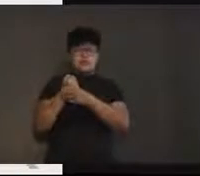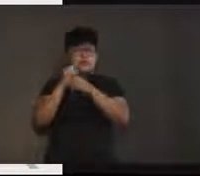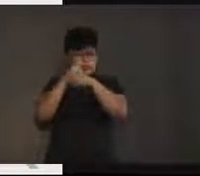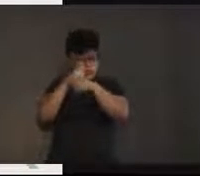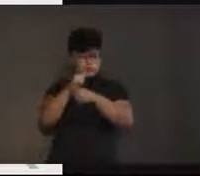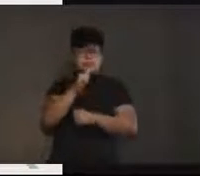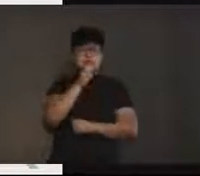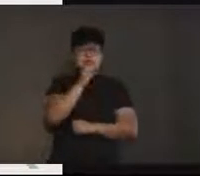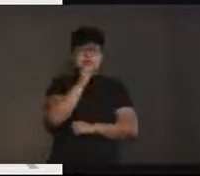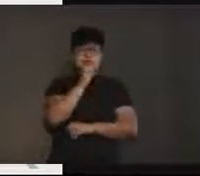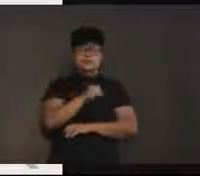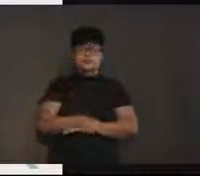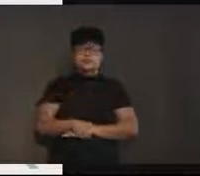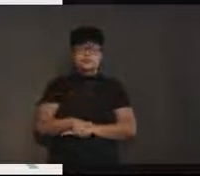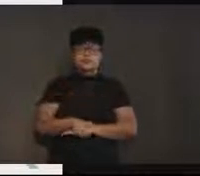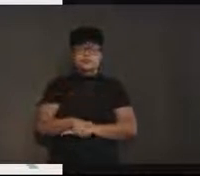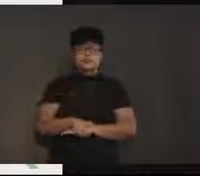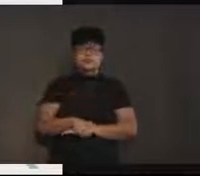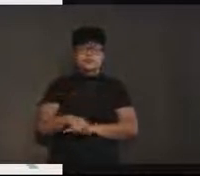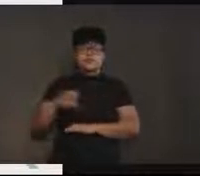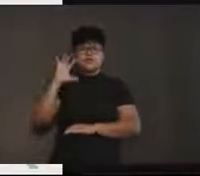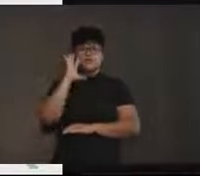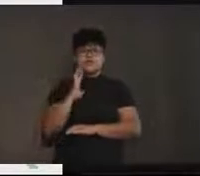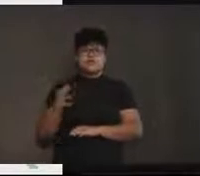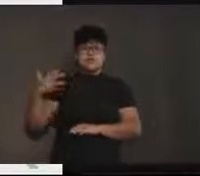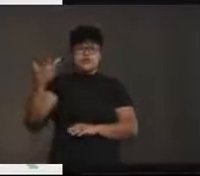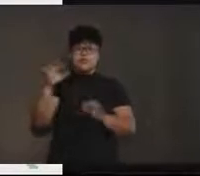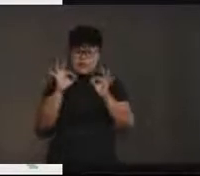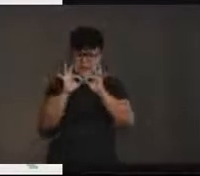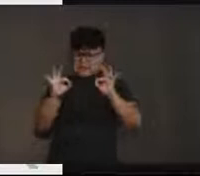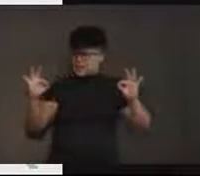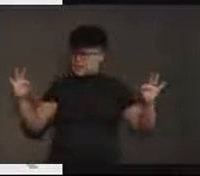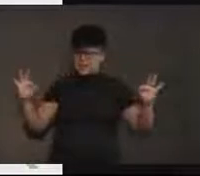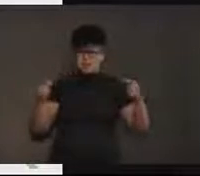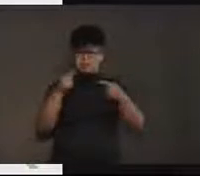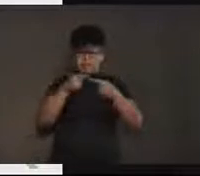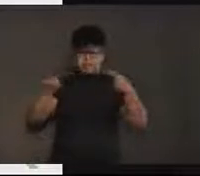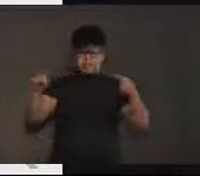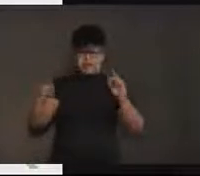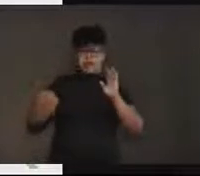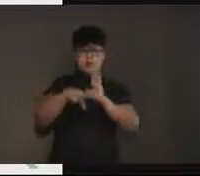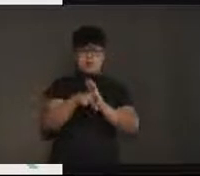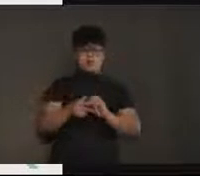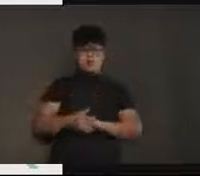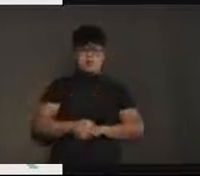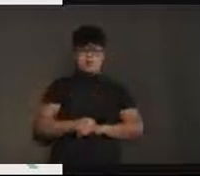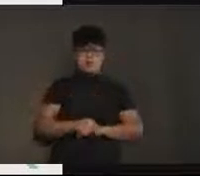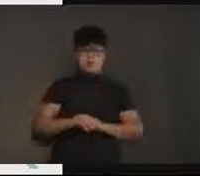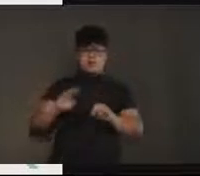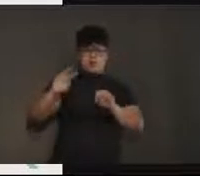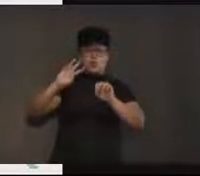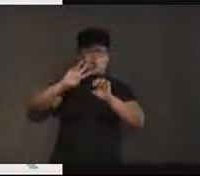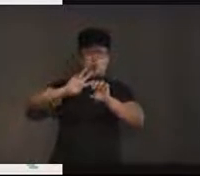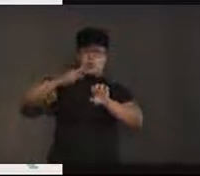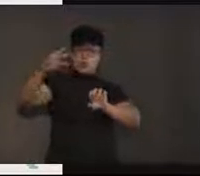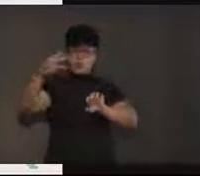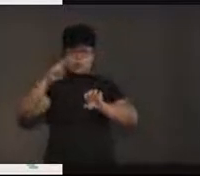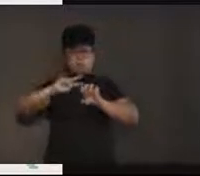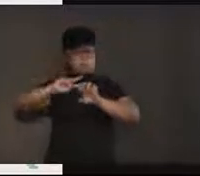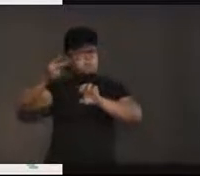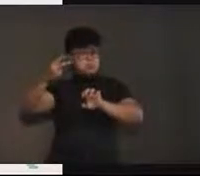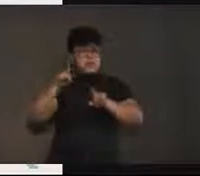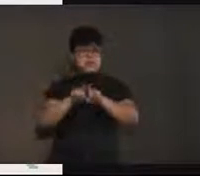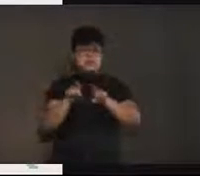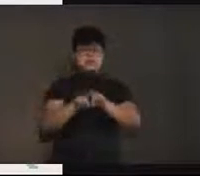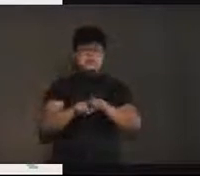fenômenos não-lineares são fenômenos que a gente representa com equação por exemplo pública ou Ao Cubo mas que na verdade